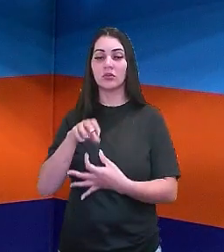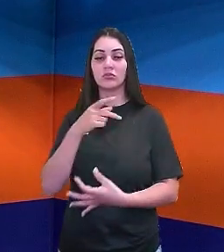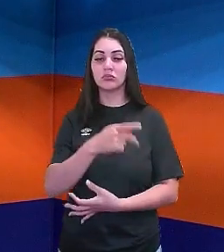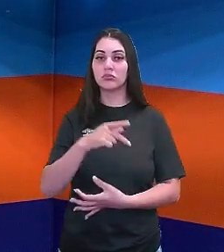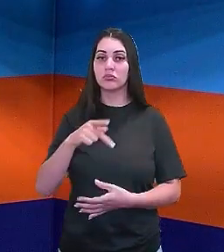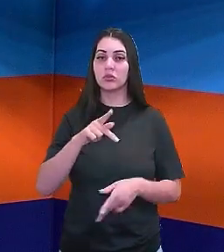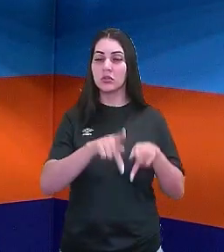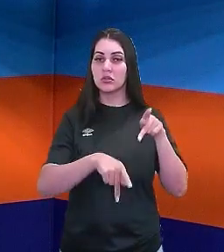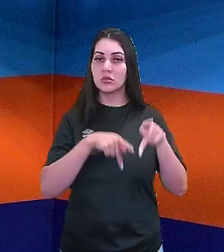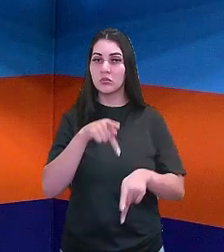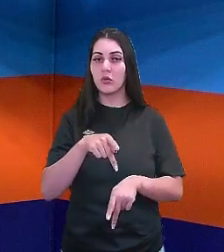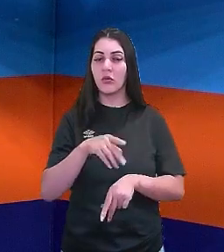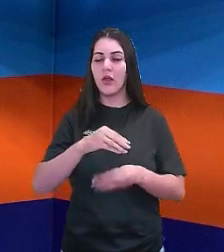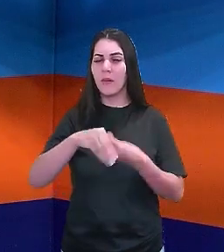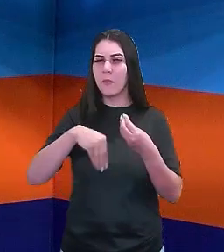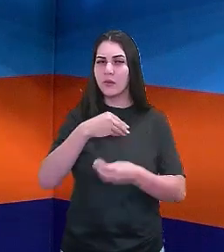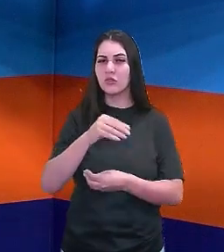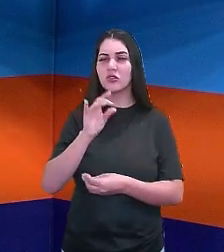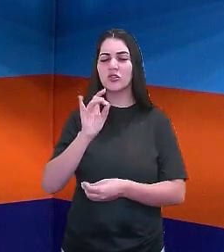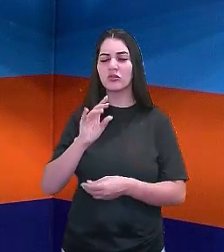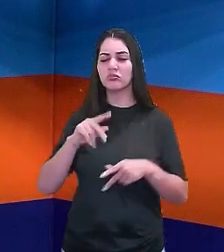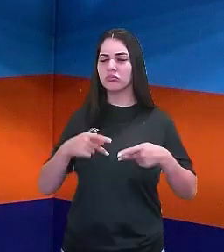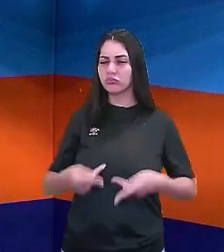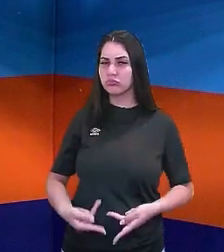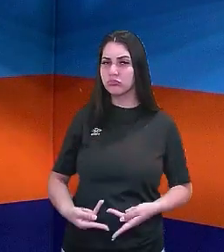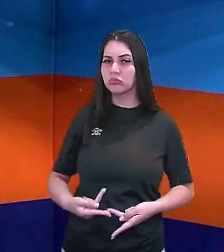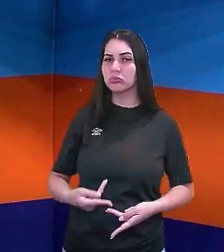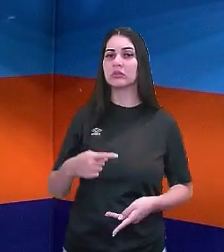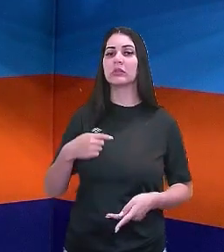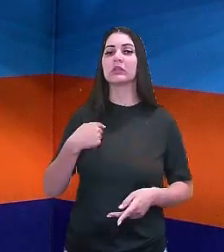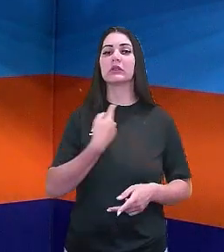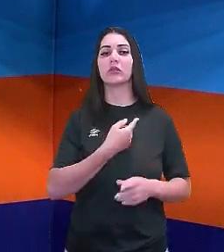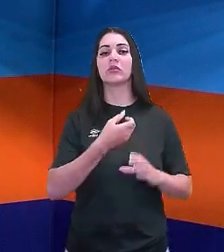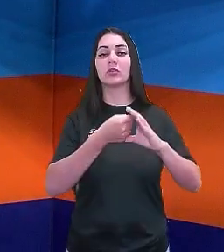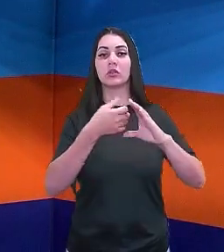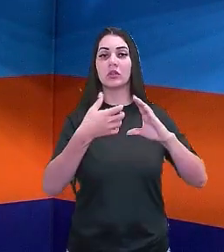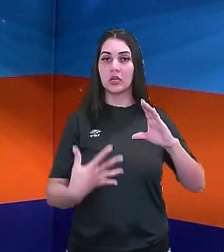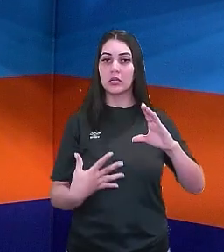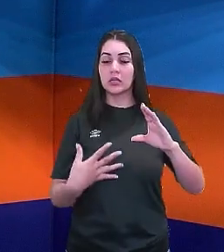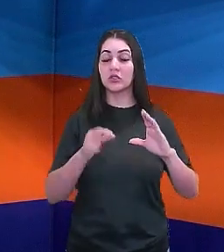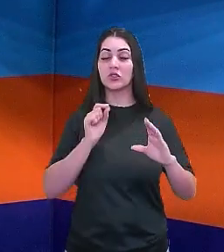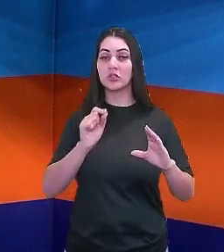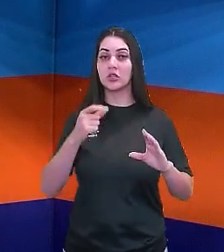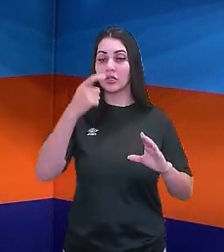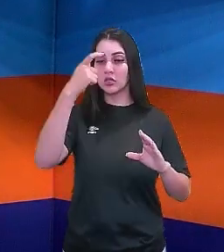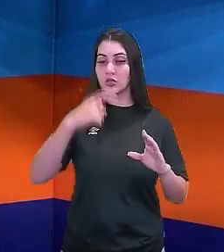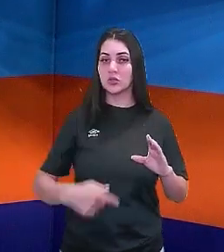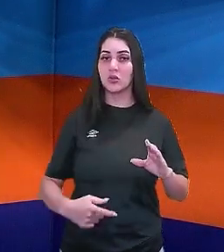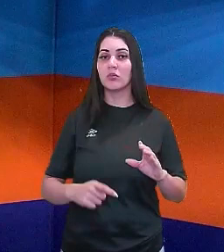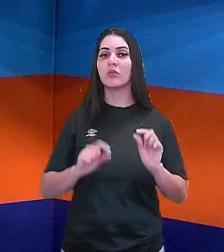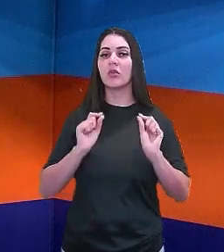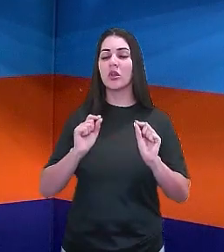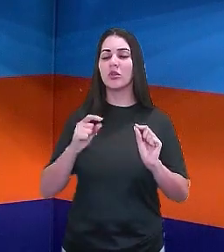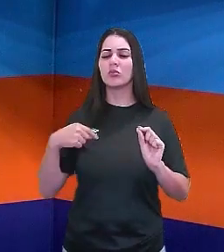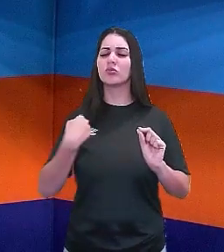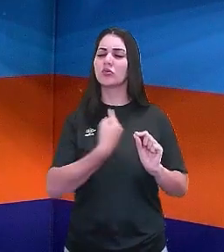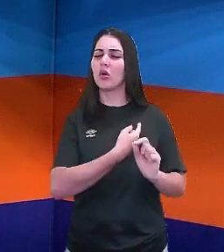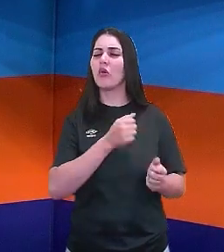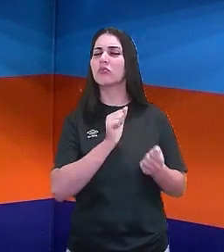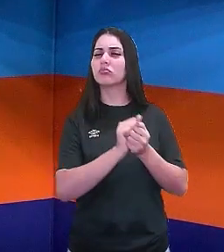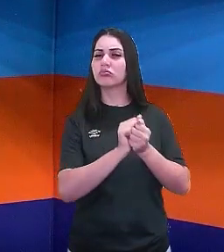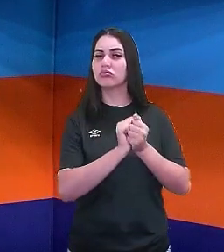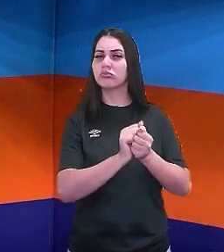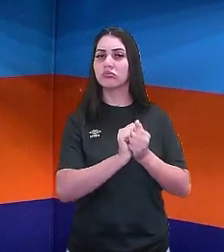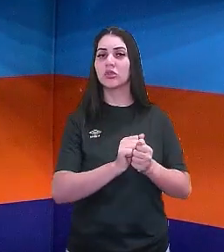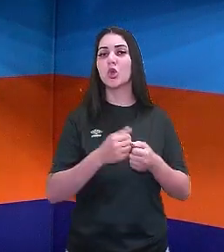A mestiçagem só não está nas nossas formas, nas nossas características de quem somos, mas a mestiçagem está com a gente, né, o tempo todo. É a